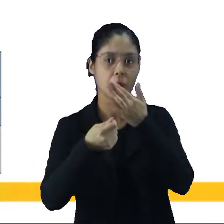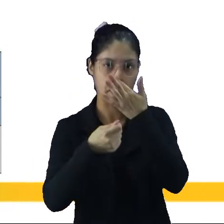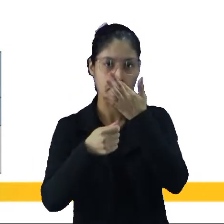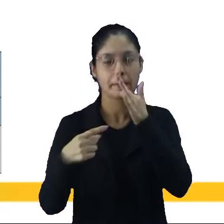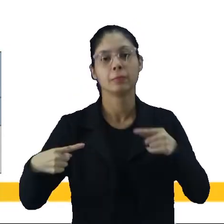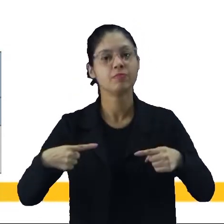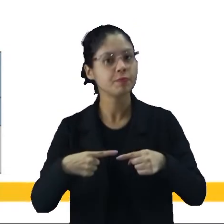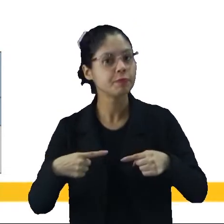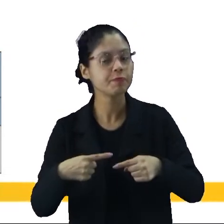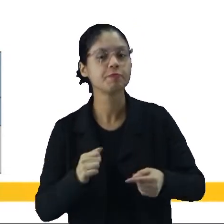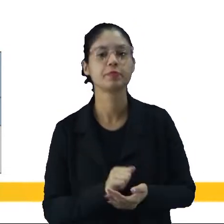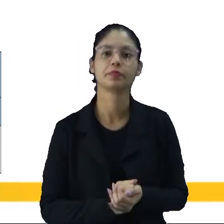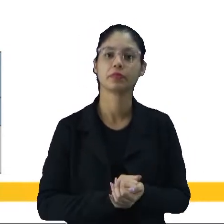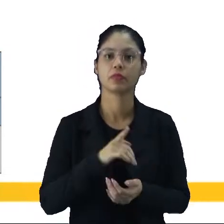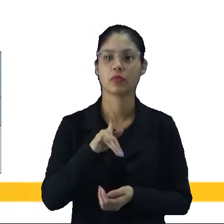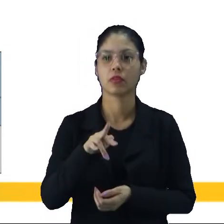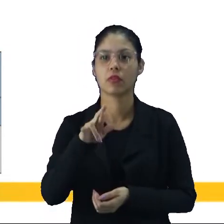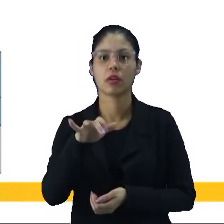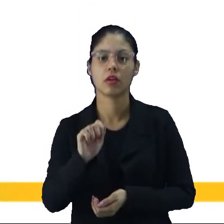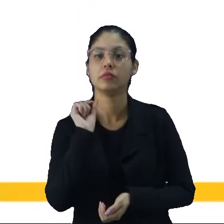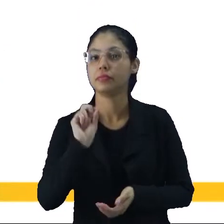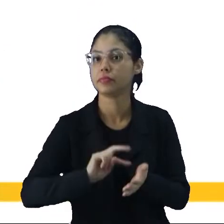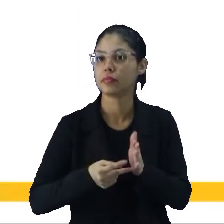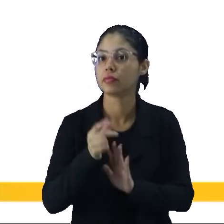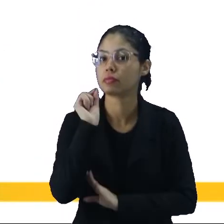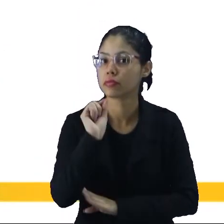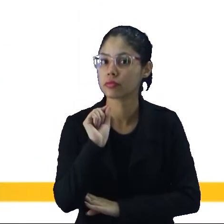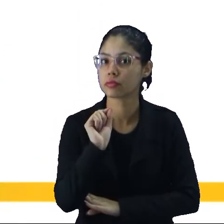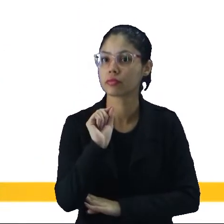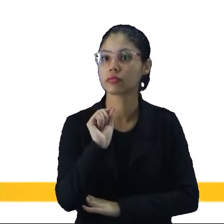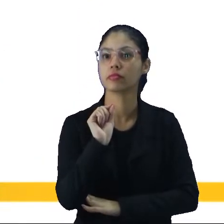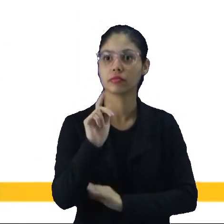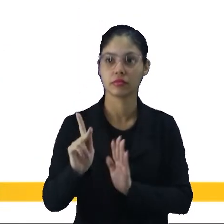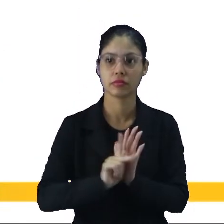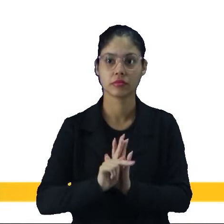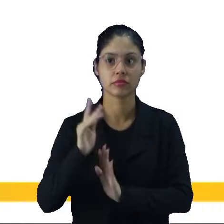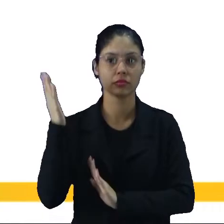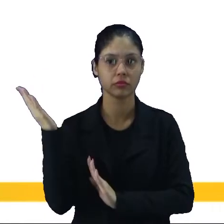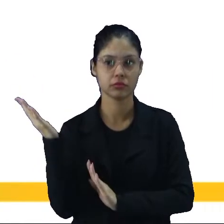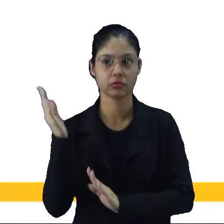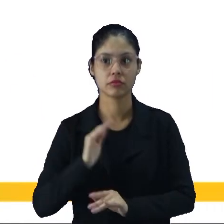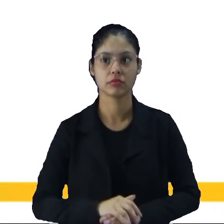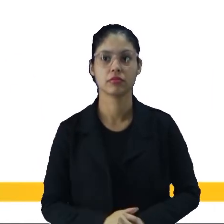de acordo com o quadrante. Isso quer dizer que vai cair justamente aqui, ó.